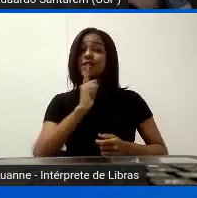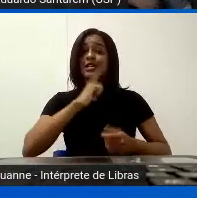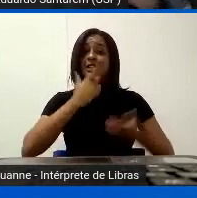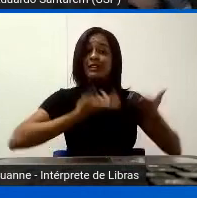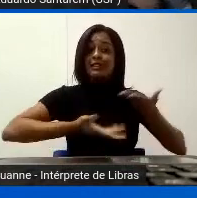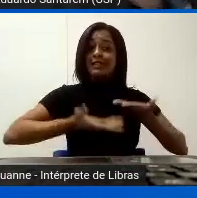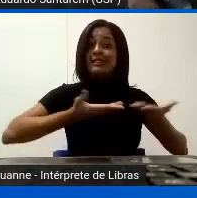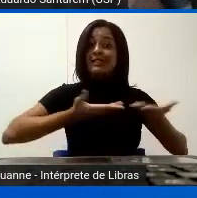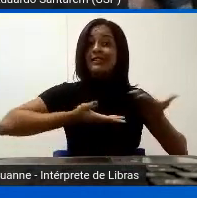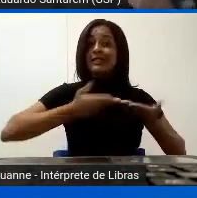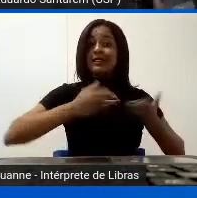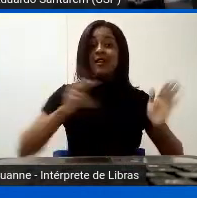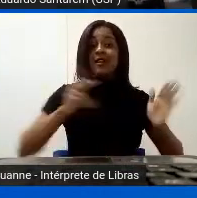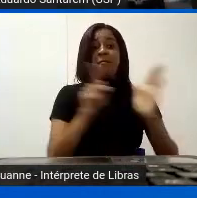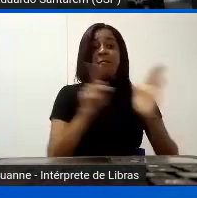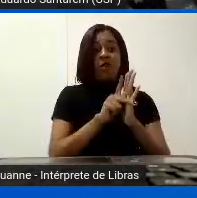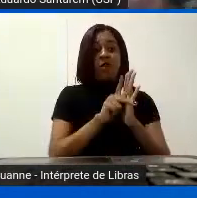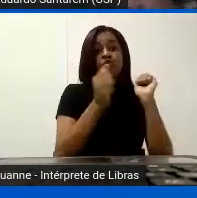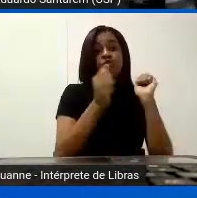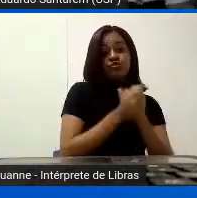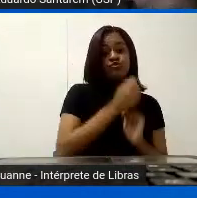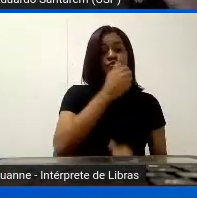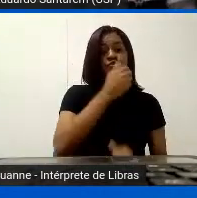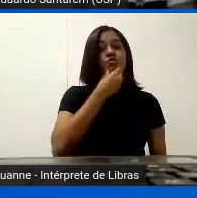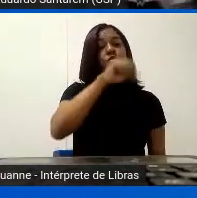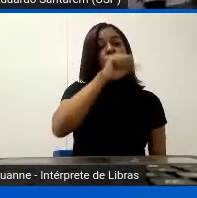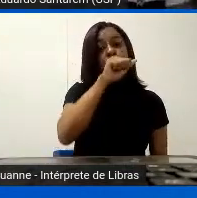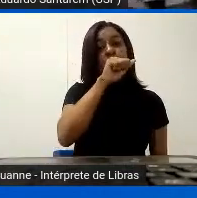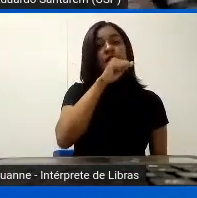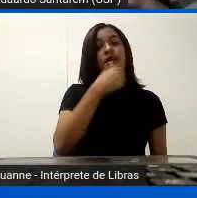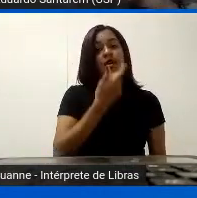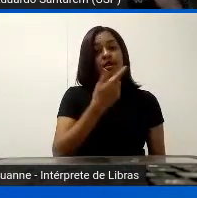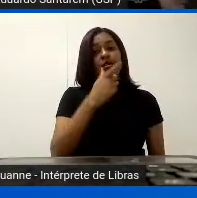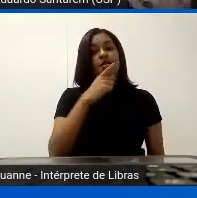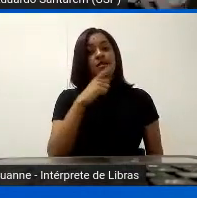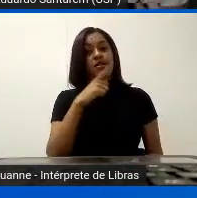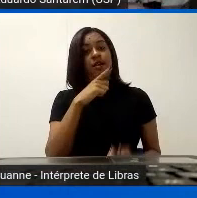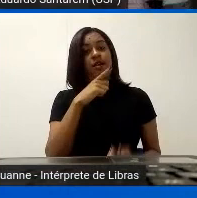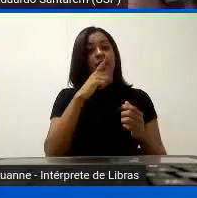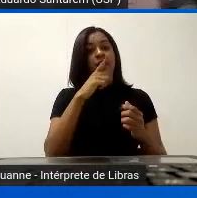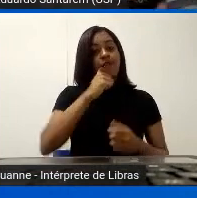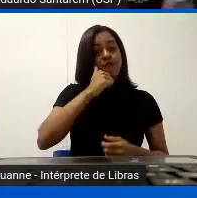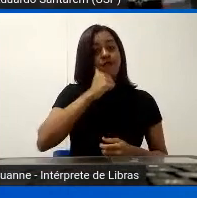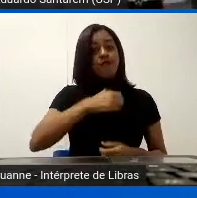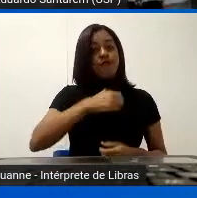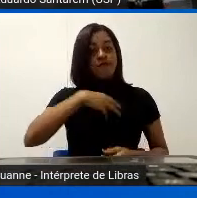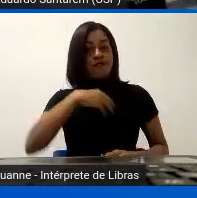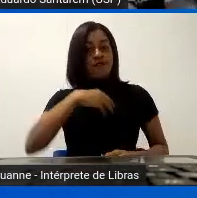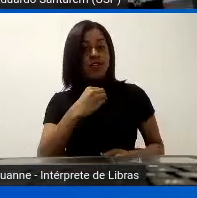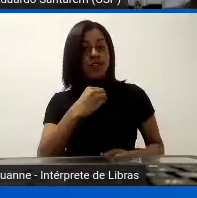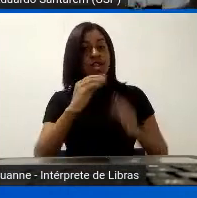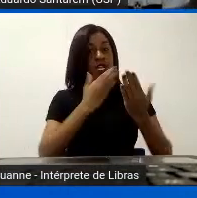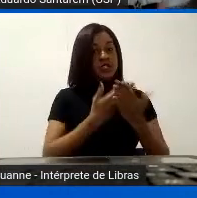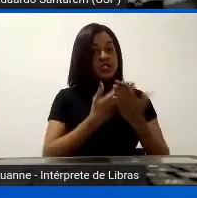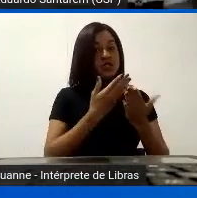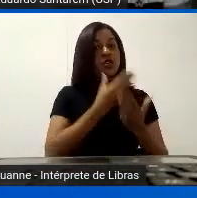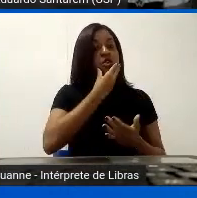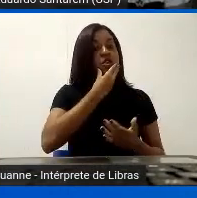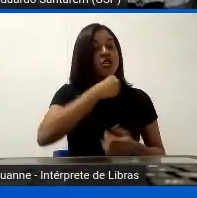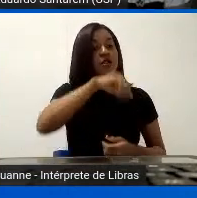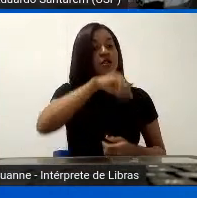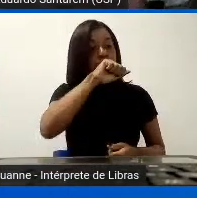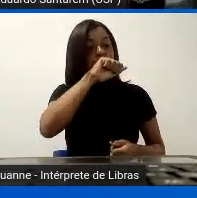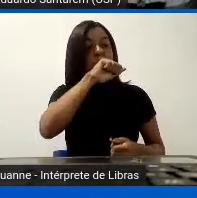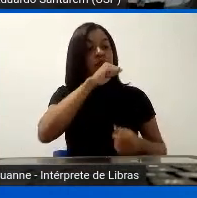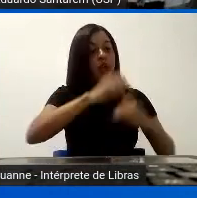comigo que sou o pai ou seja a gente em três né filha pai escola conseguiam fazer um desenvolvimento diário né